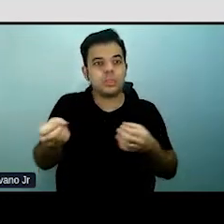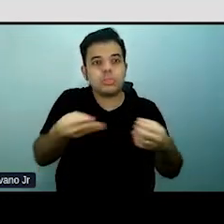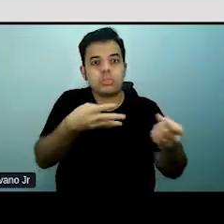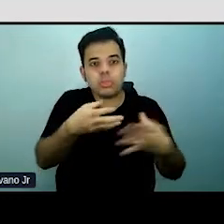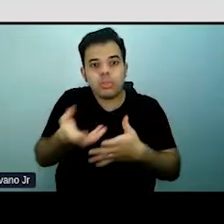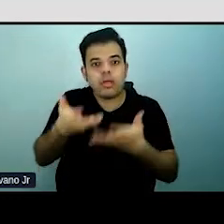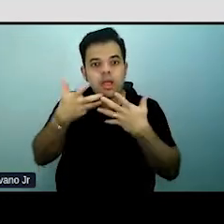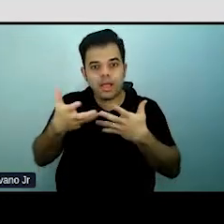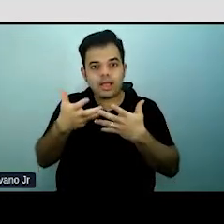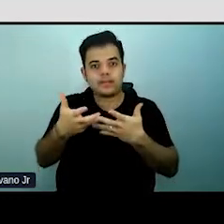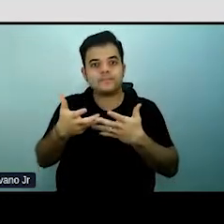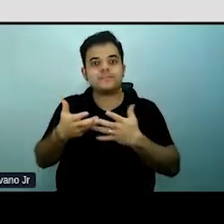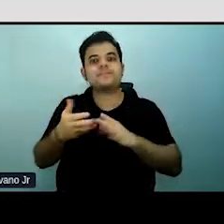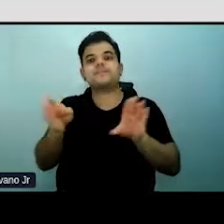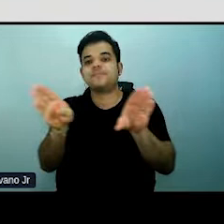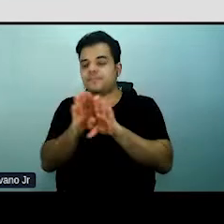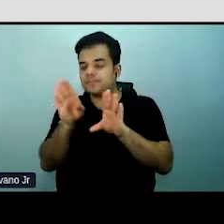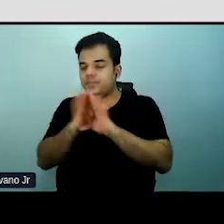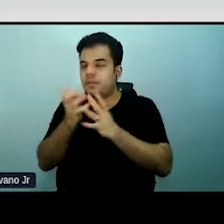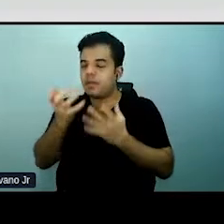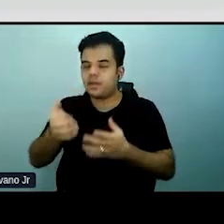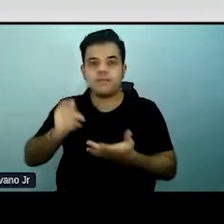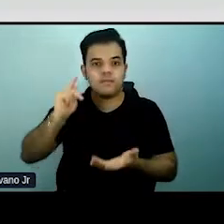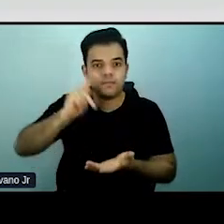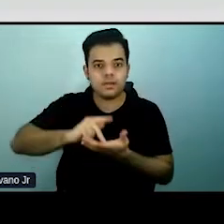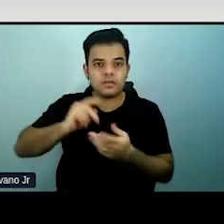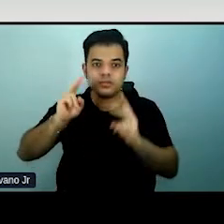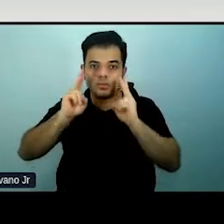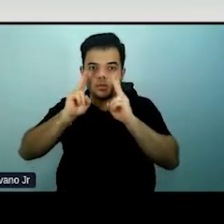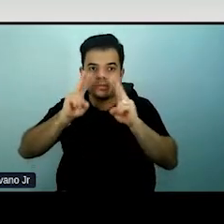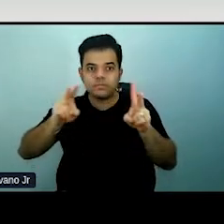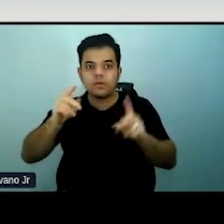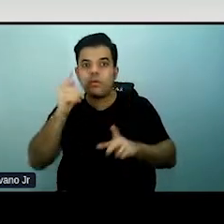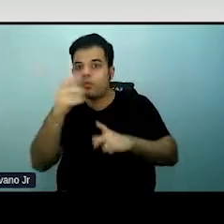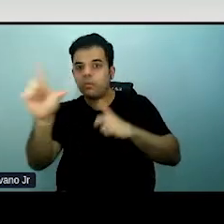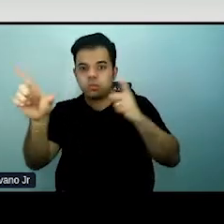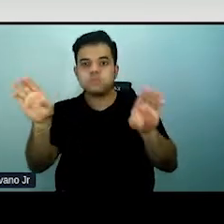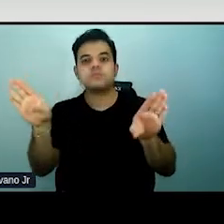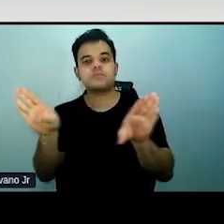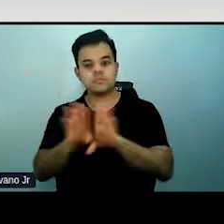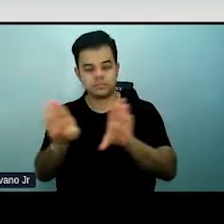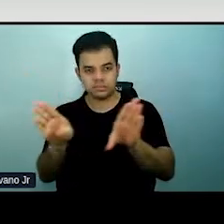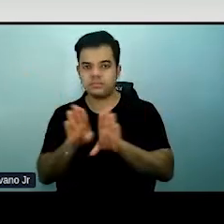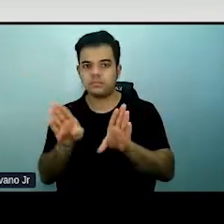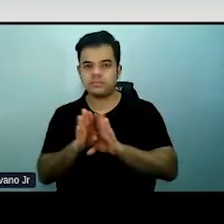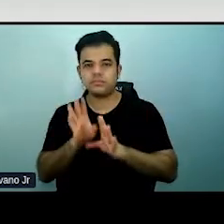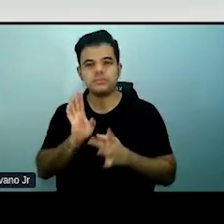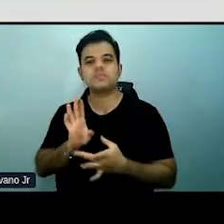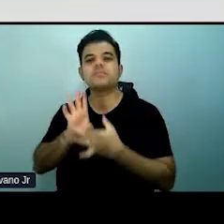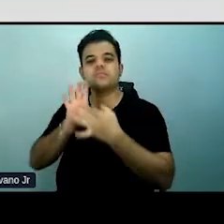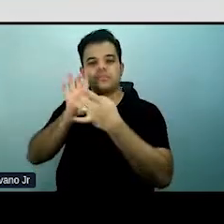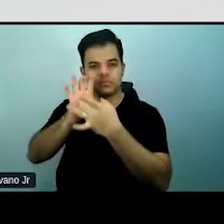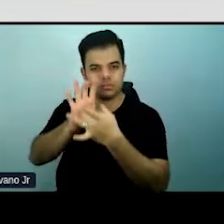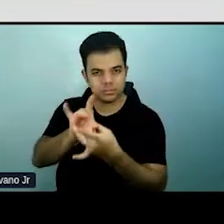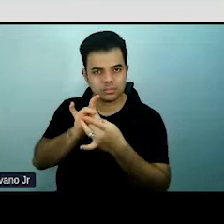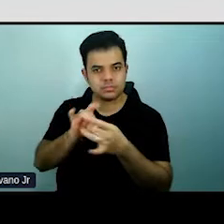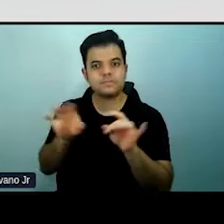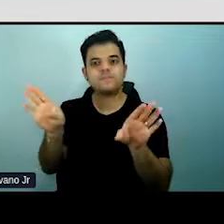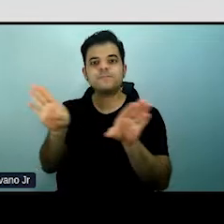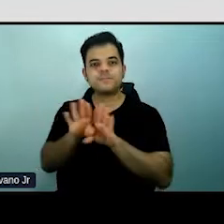para isso. E, na verdade, é a questão da gente enxergar o outro, a gente conseguir ter essa conexão com o outro